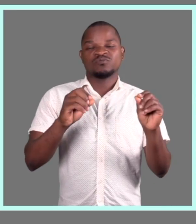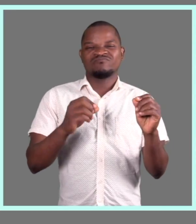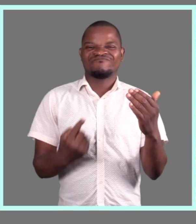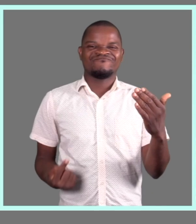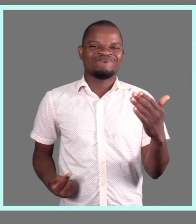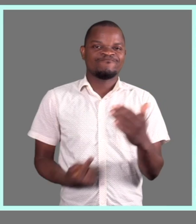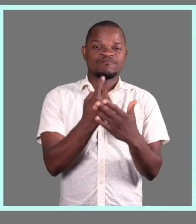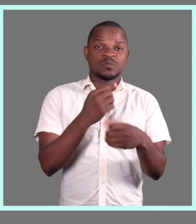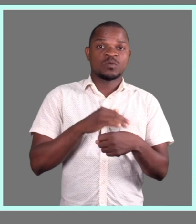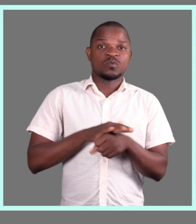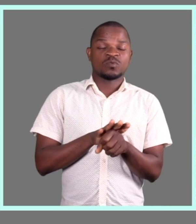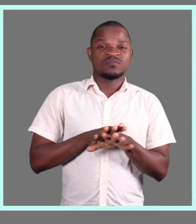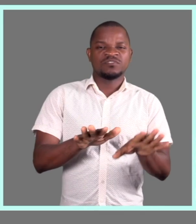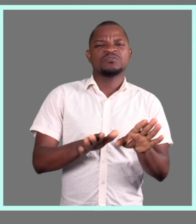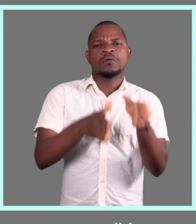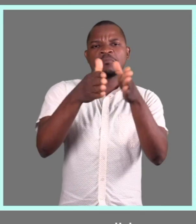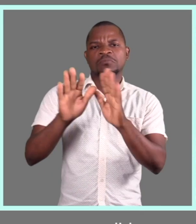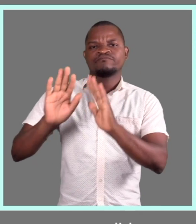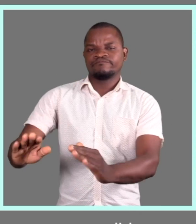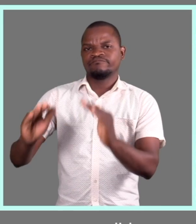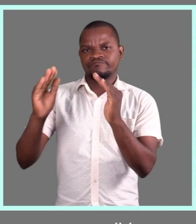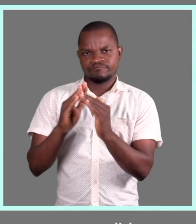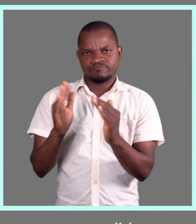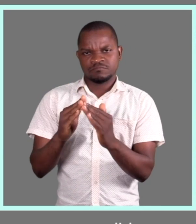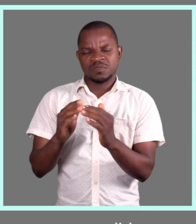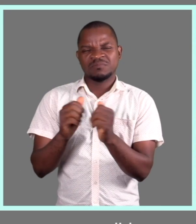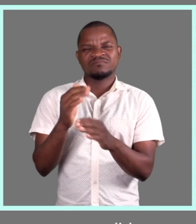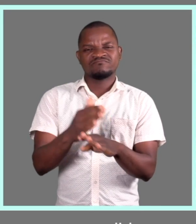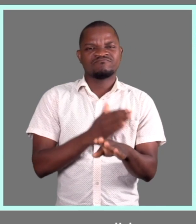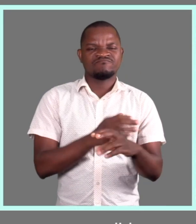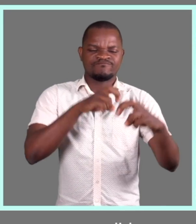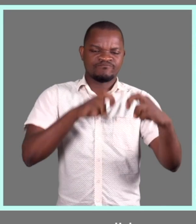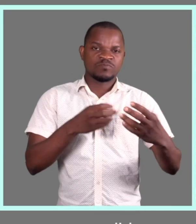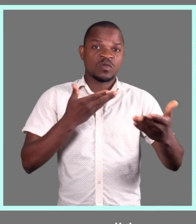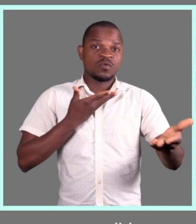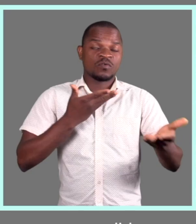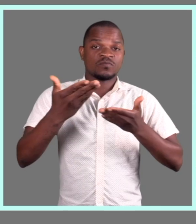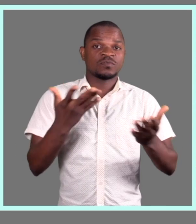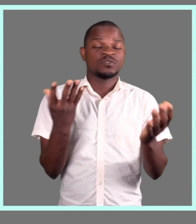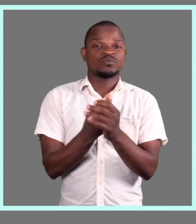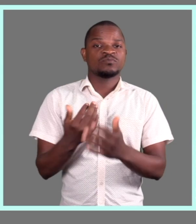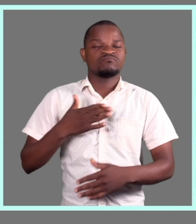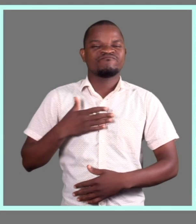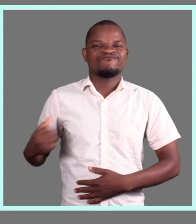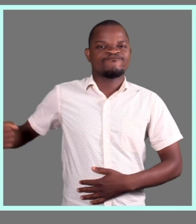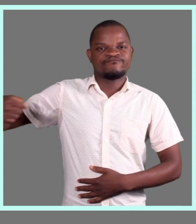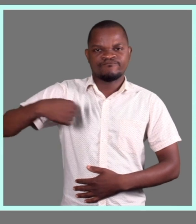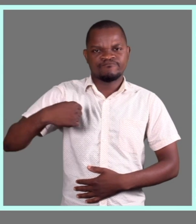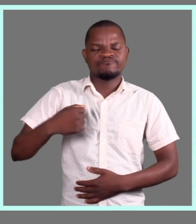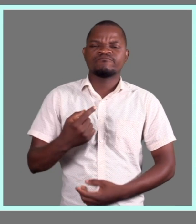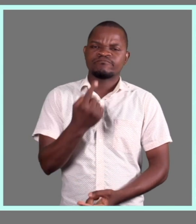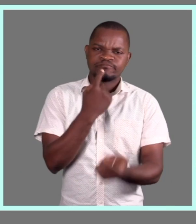desde a declaração do estado de emergência. E na medida que eu ia conversando com a minha esposa, vimos